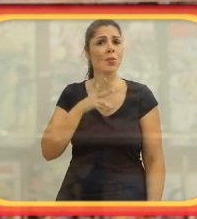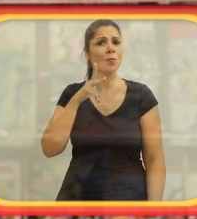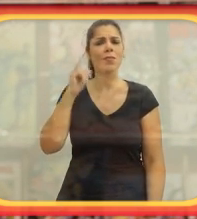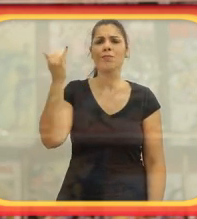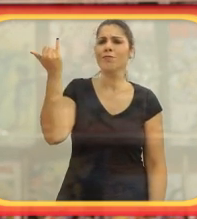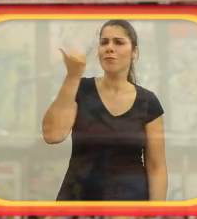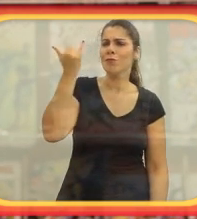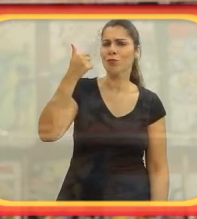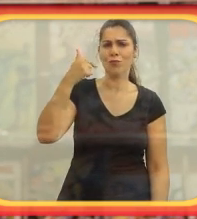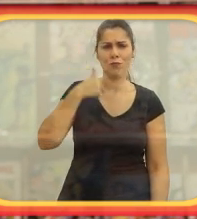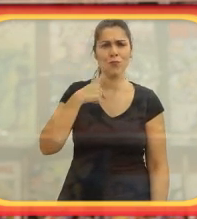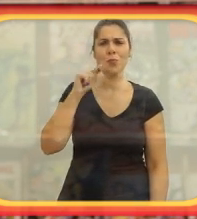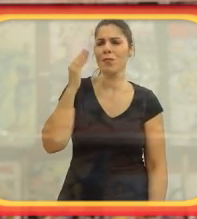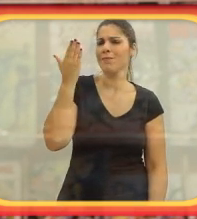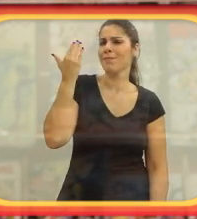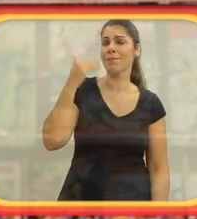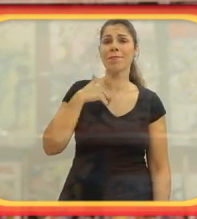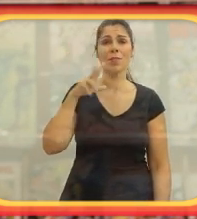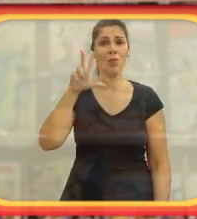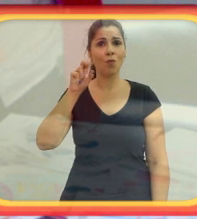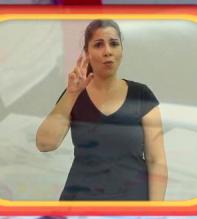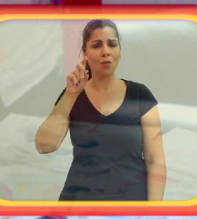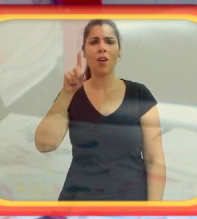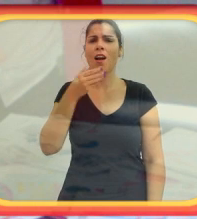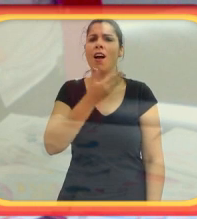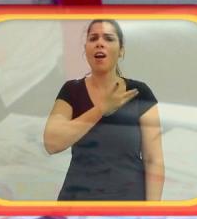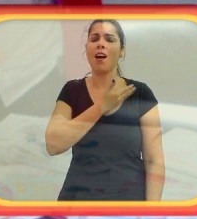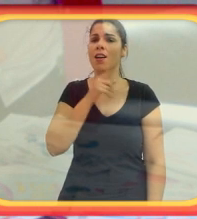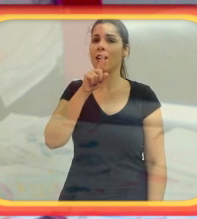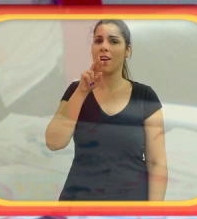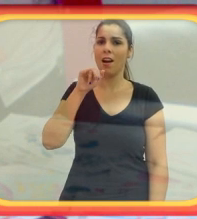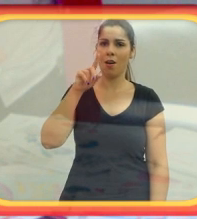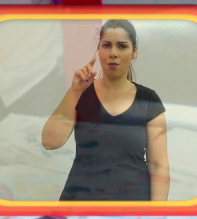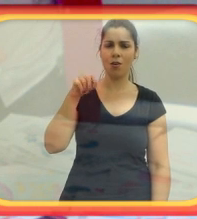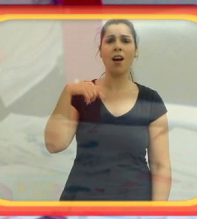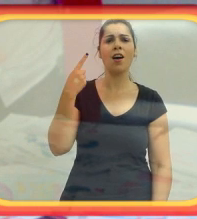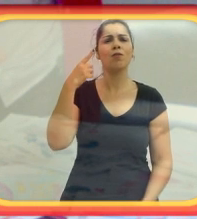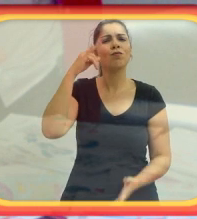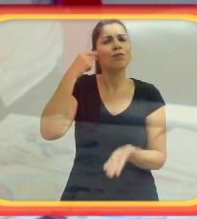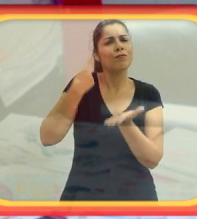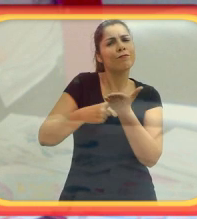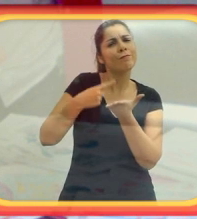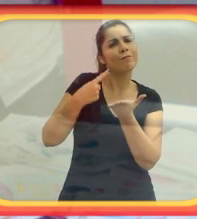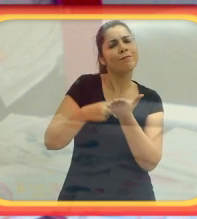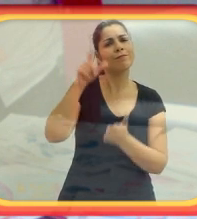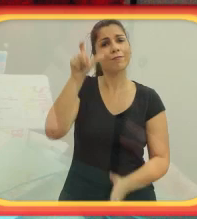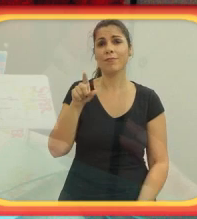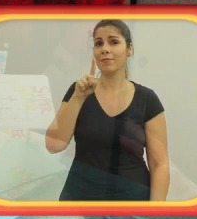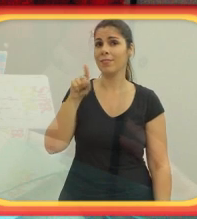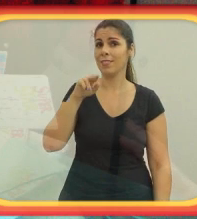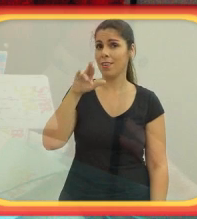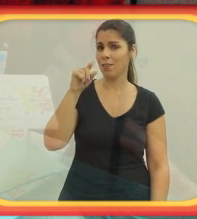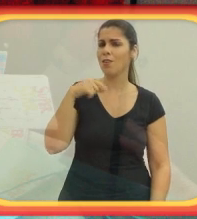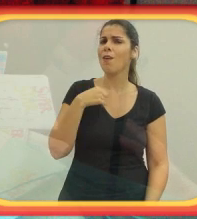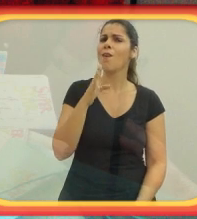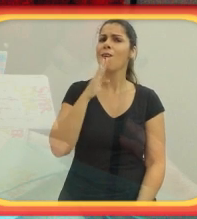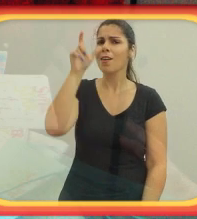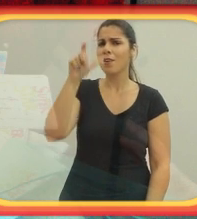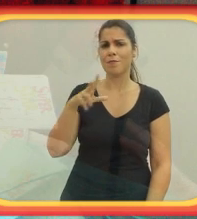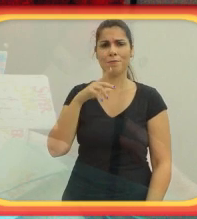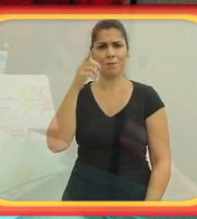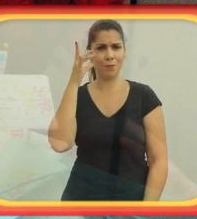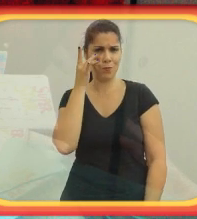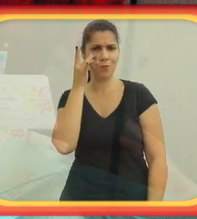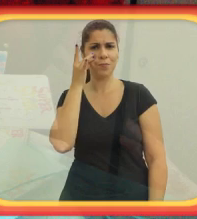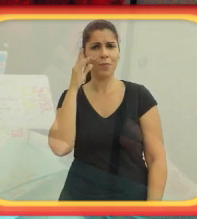combinamos com o Ziraldo de eu conhecer ele pessoalmente. Aí quando eu levei minha caixa cheinha de